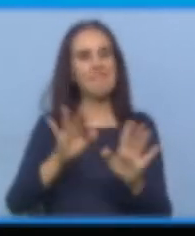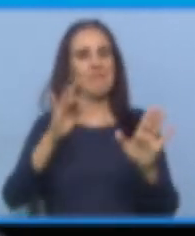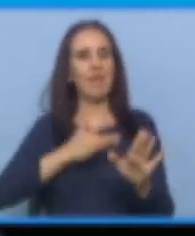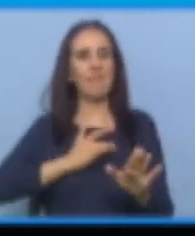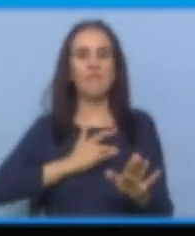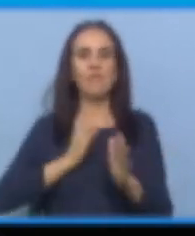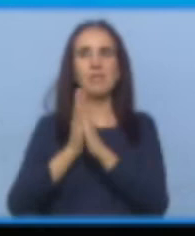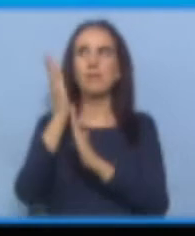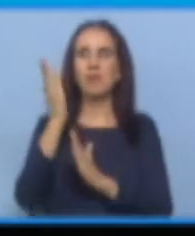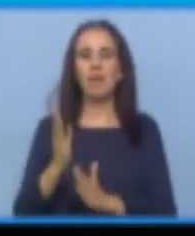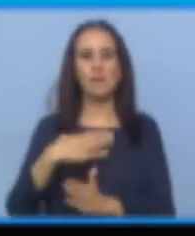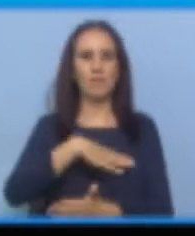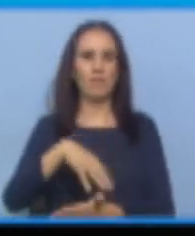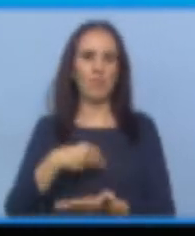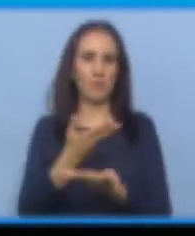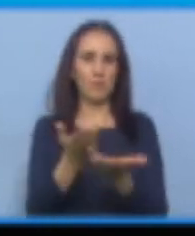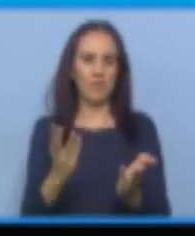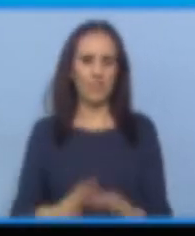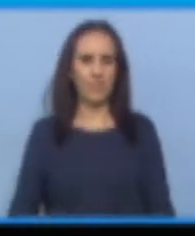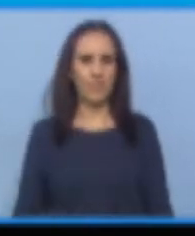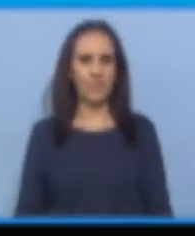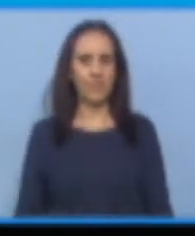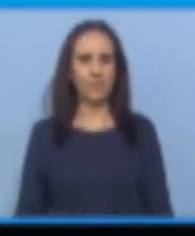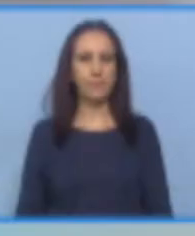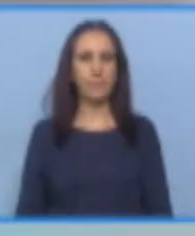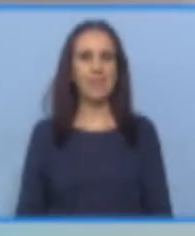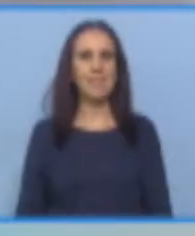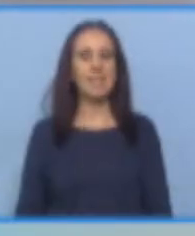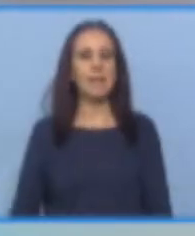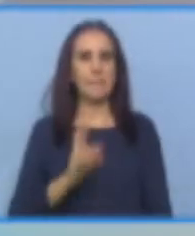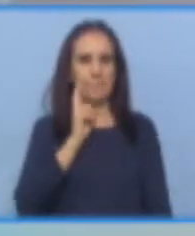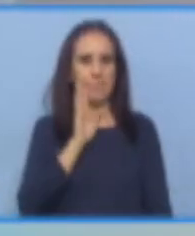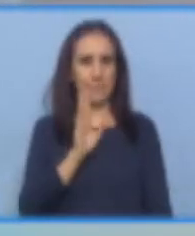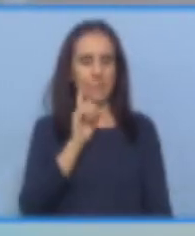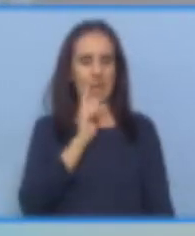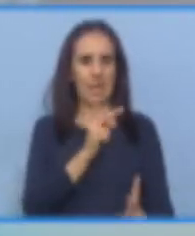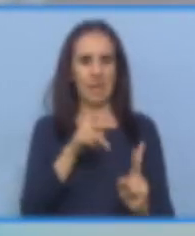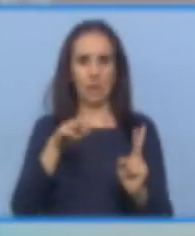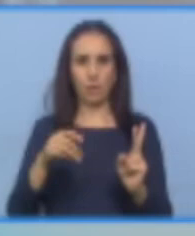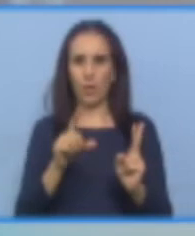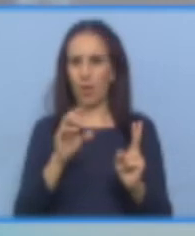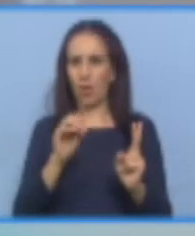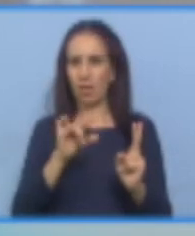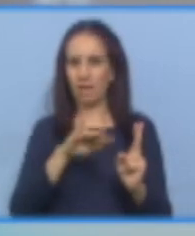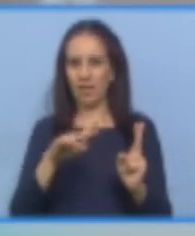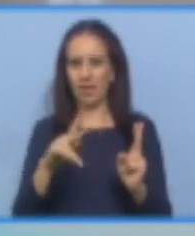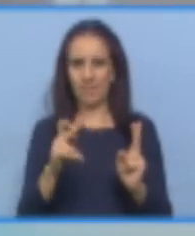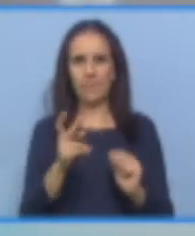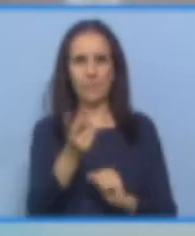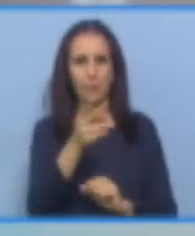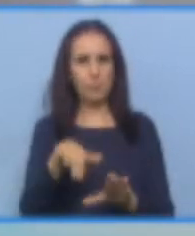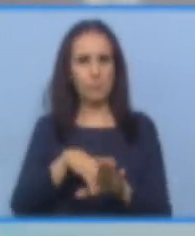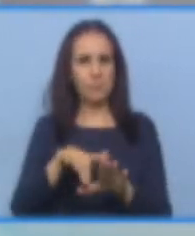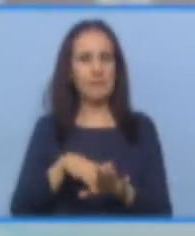sinal do amor de Deus no mundo. Perdão, a Ana e o Manuel Oliveira vão participar, não é? O que é que vos levou